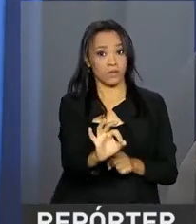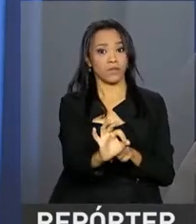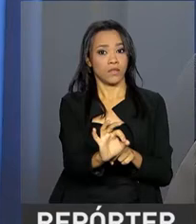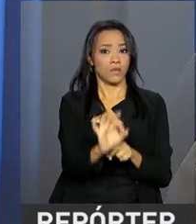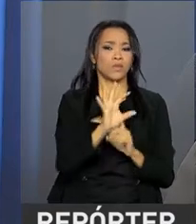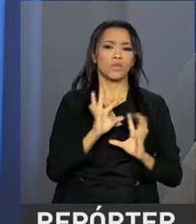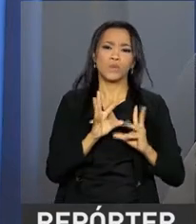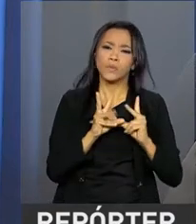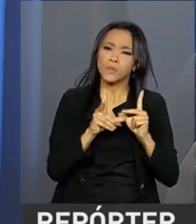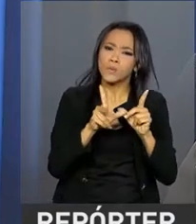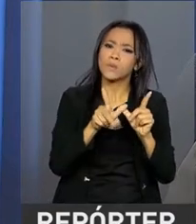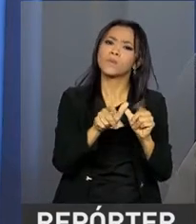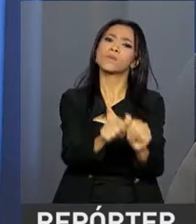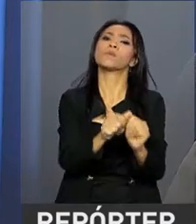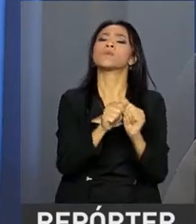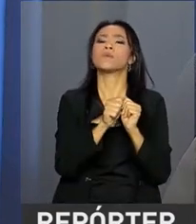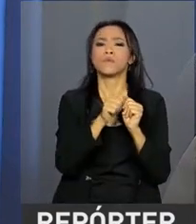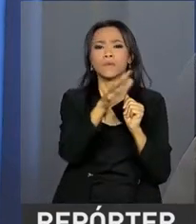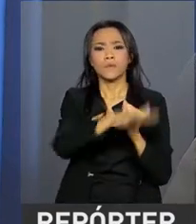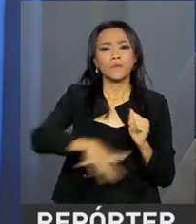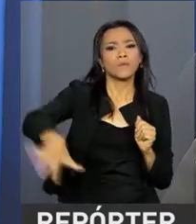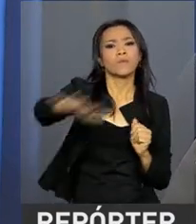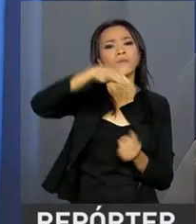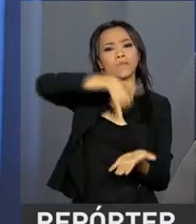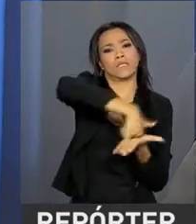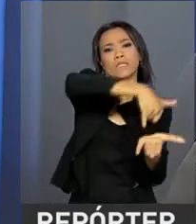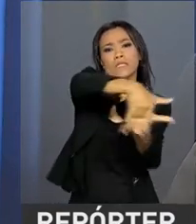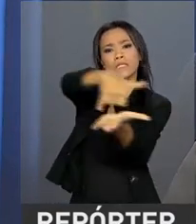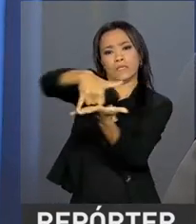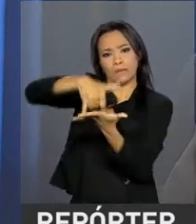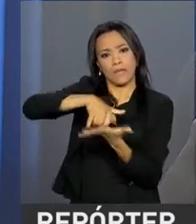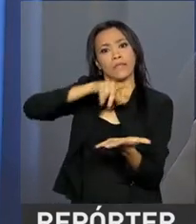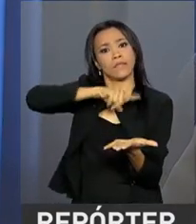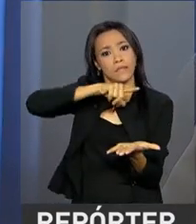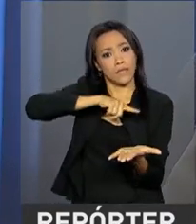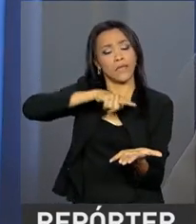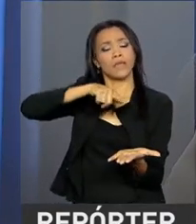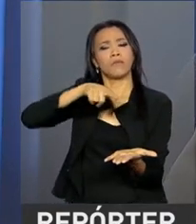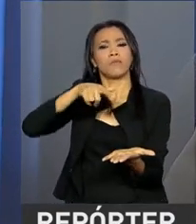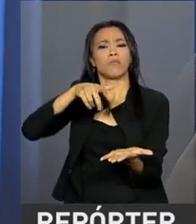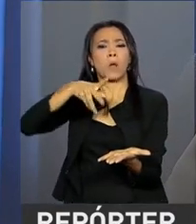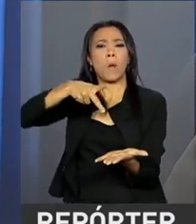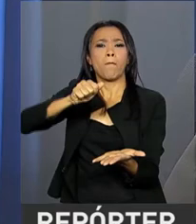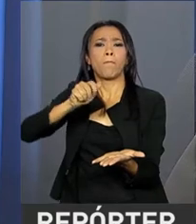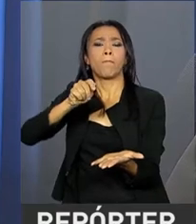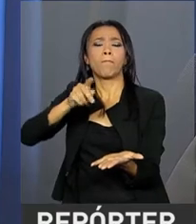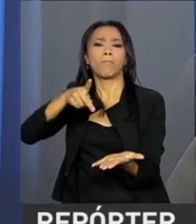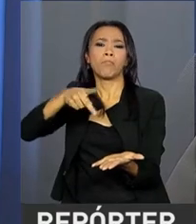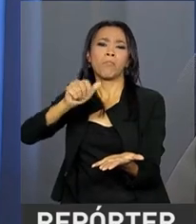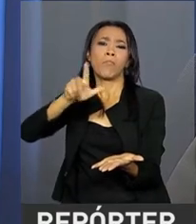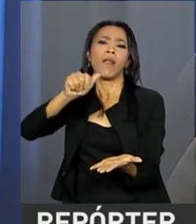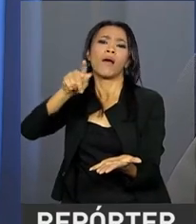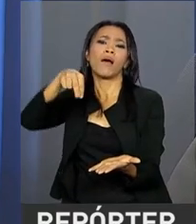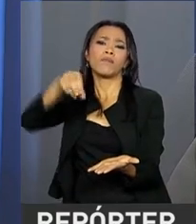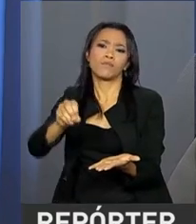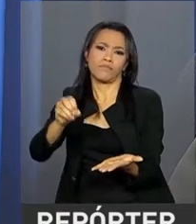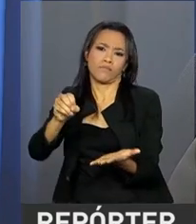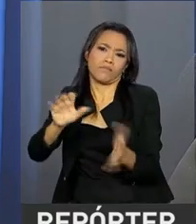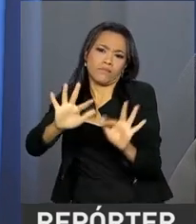de toda a base de telefonia fixa, que são aqueles usuários que têm o plano básico, mas potencialmente